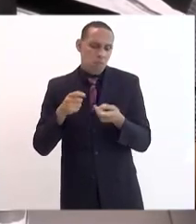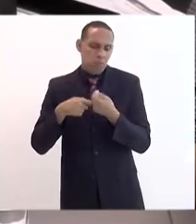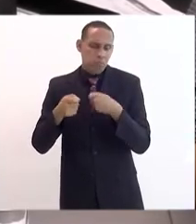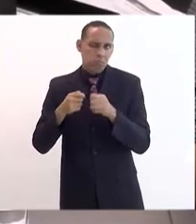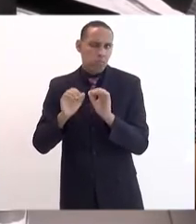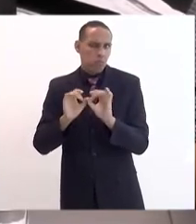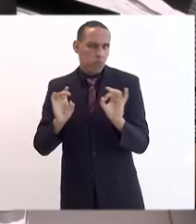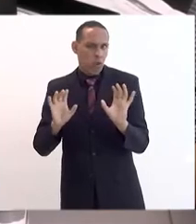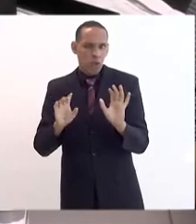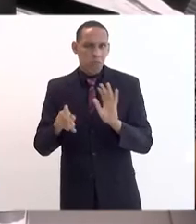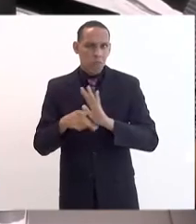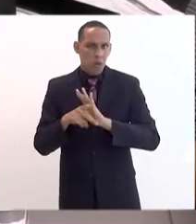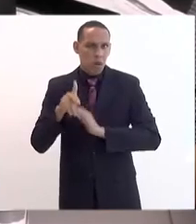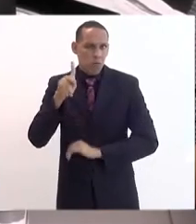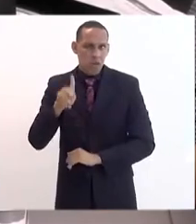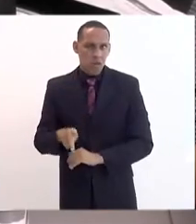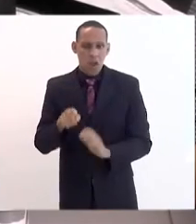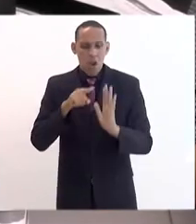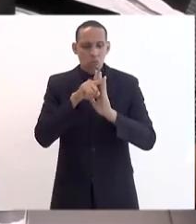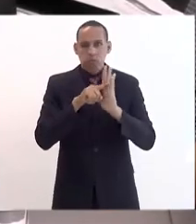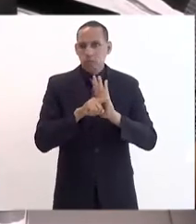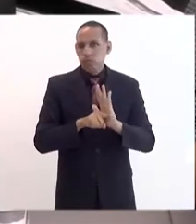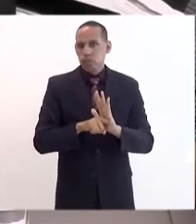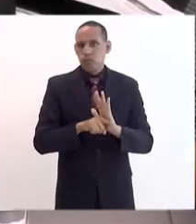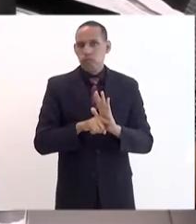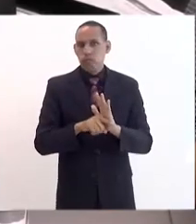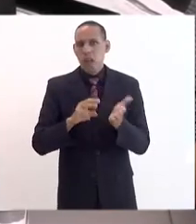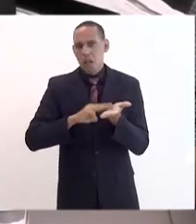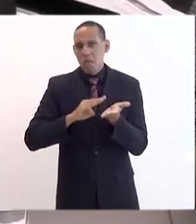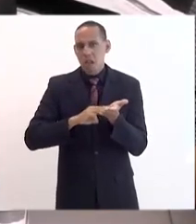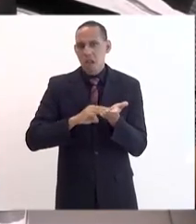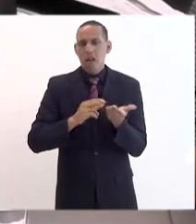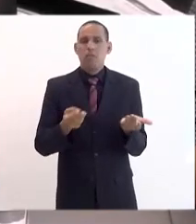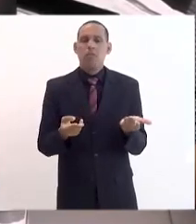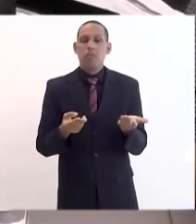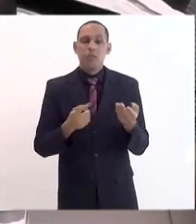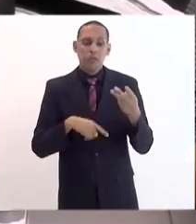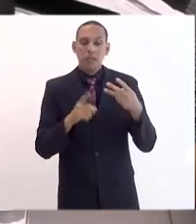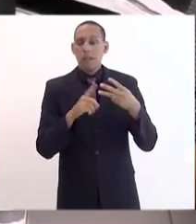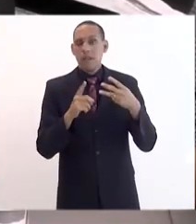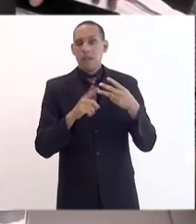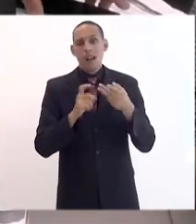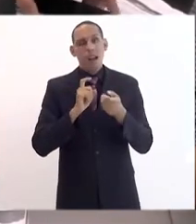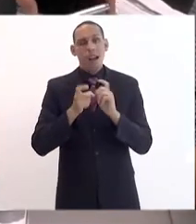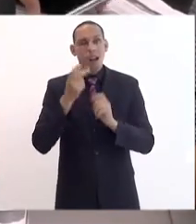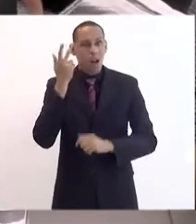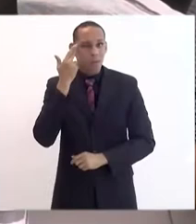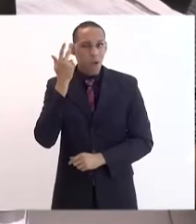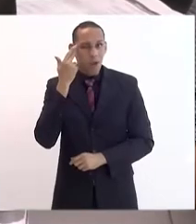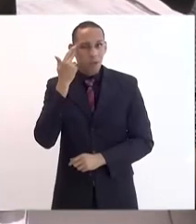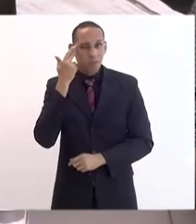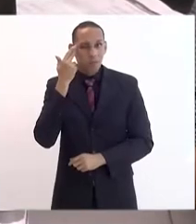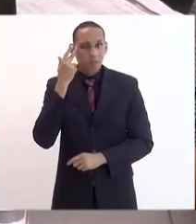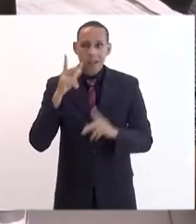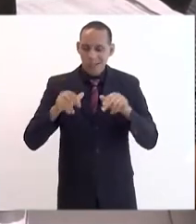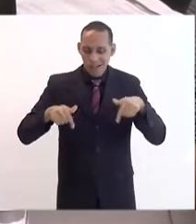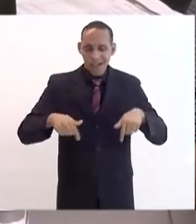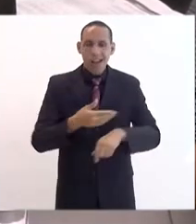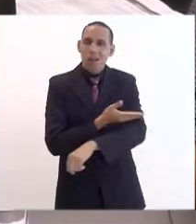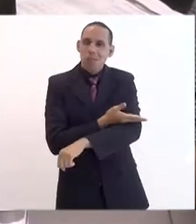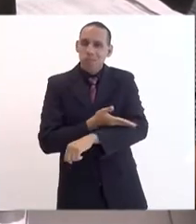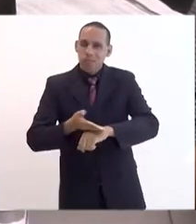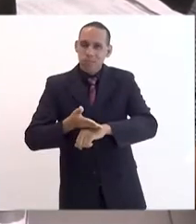que o presidente, por exemplo, queira consultar os seus membros, e as reuniões normais nossas, como essa aqui de